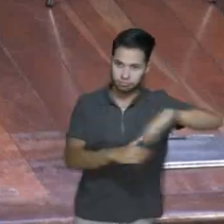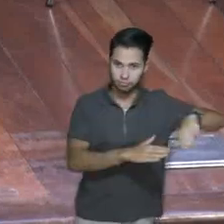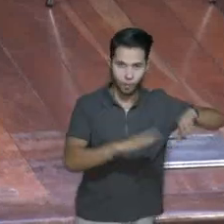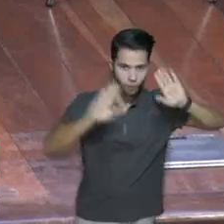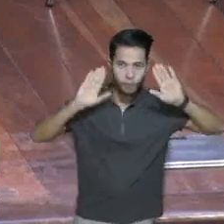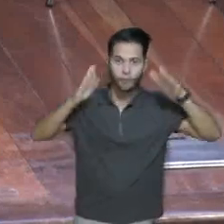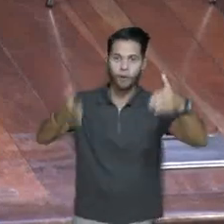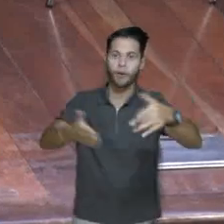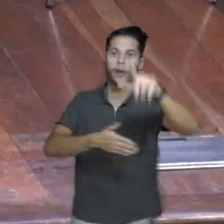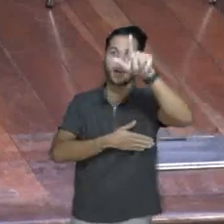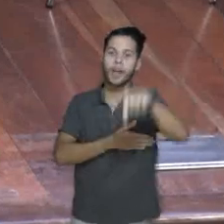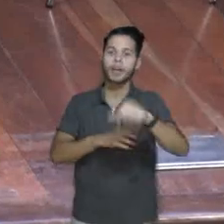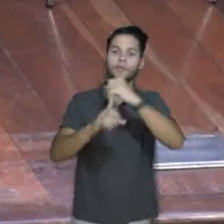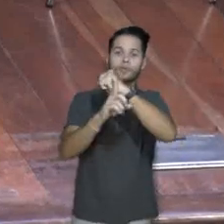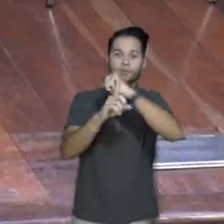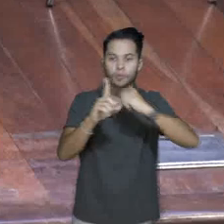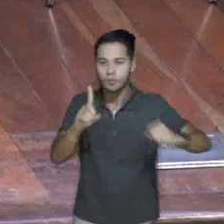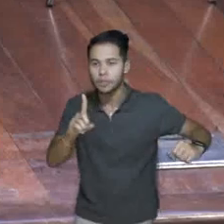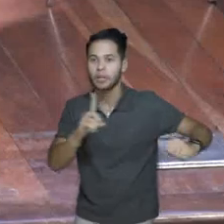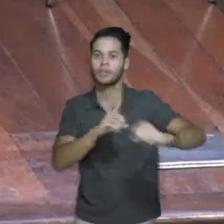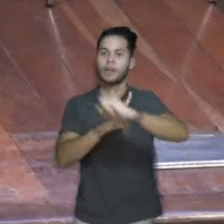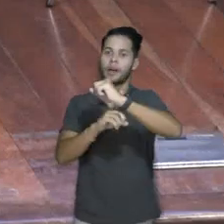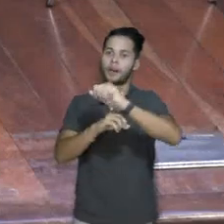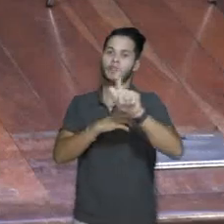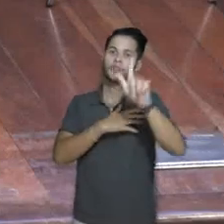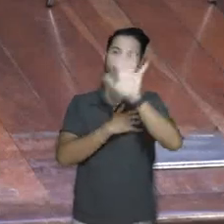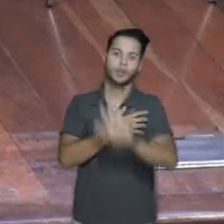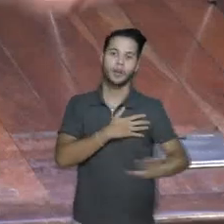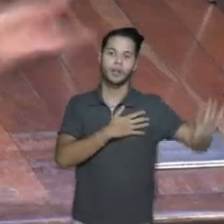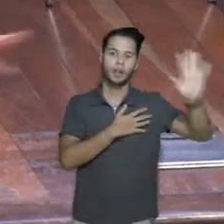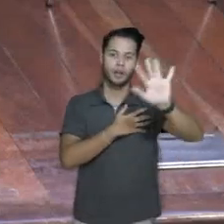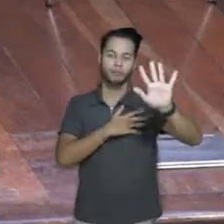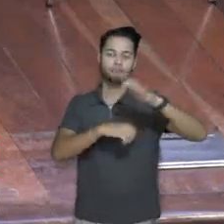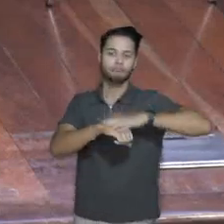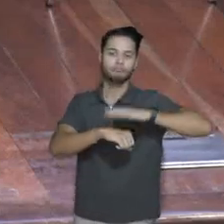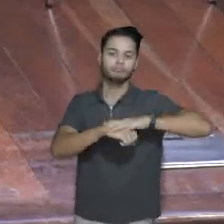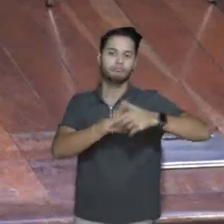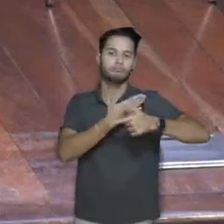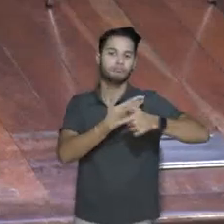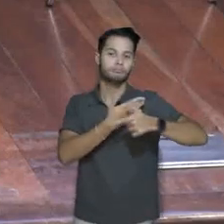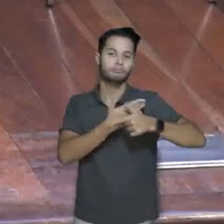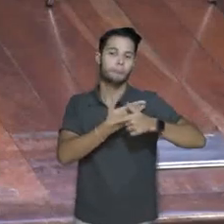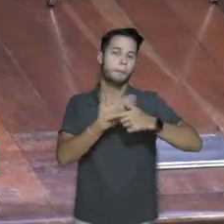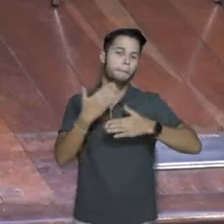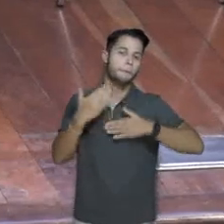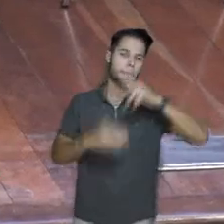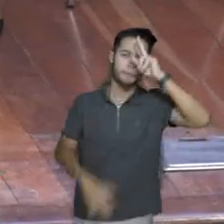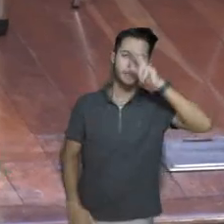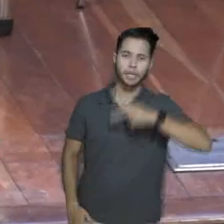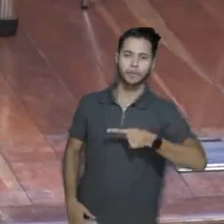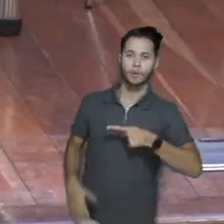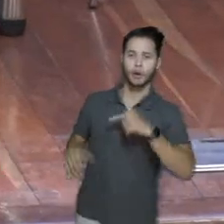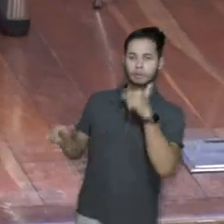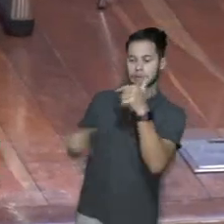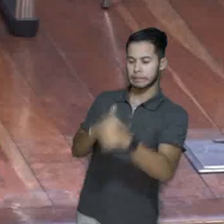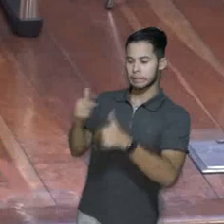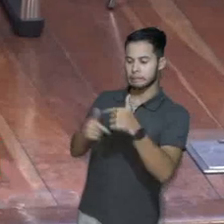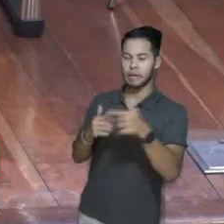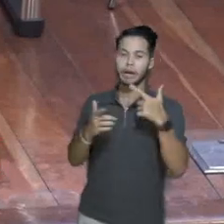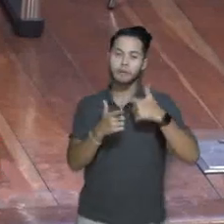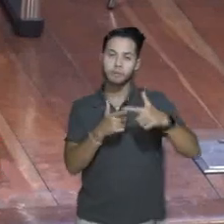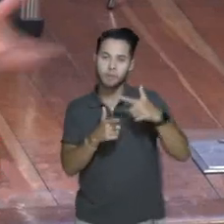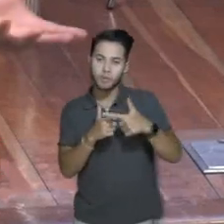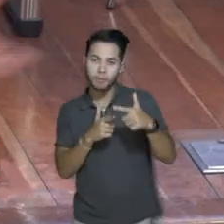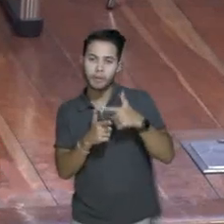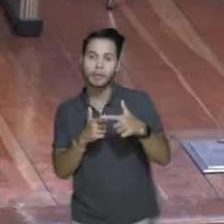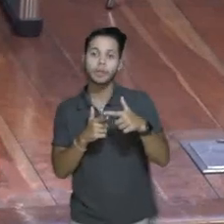cada um vê sobre um prisma da sua atuação profissional dos seus problemas pessoais que todos nós temos e